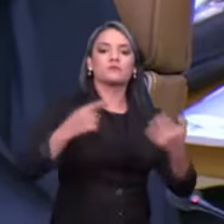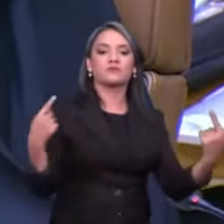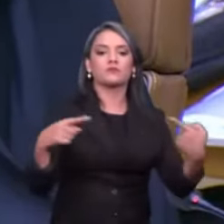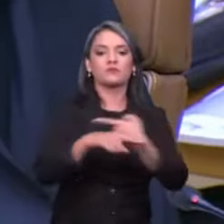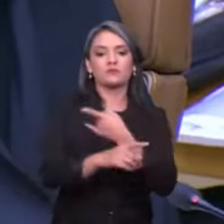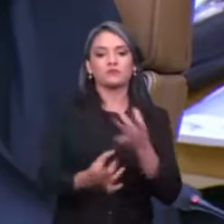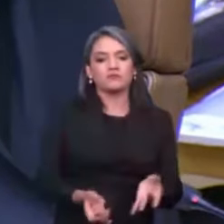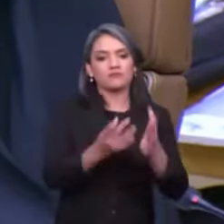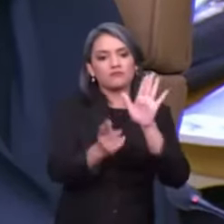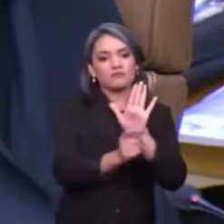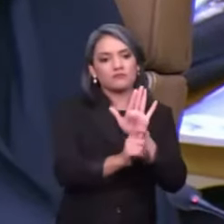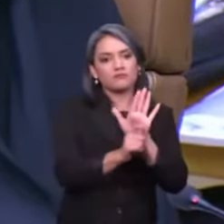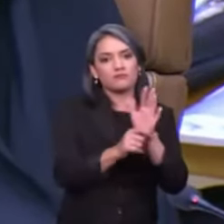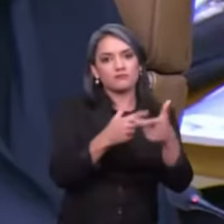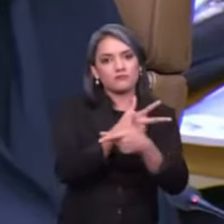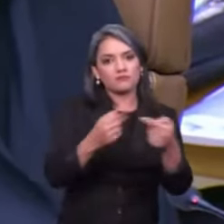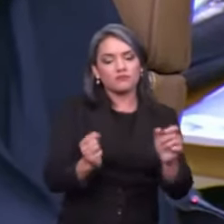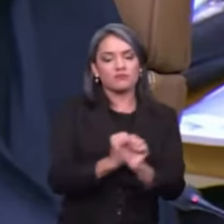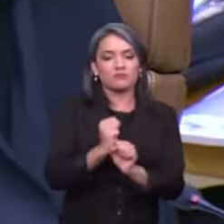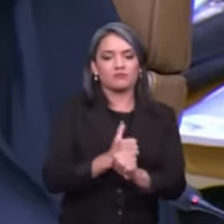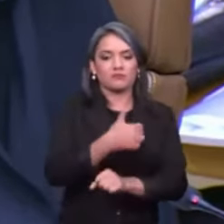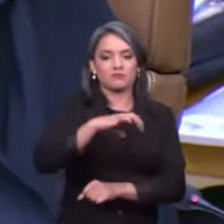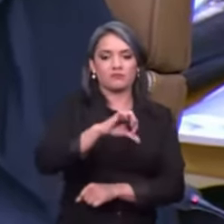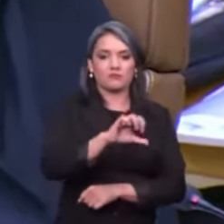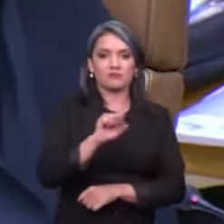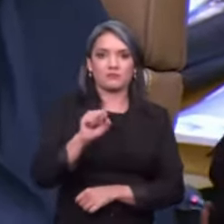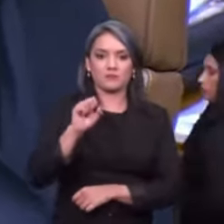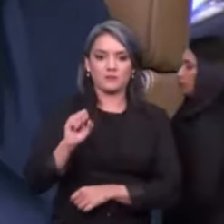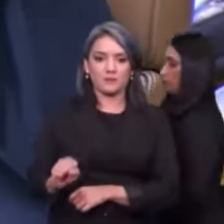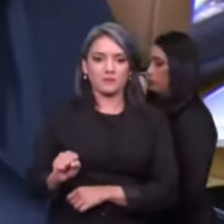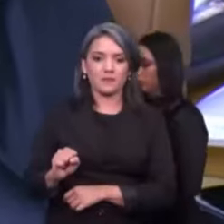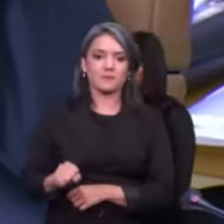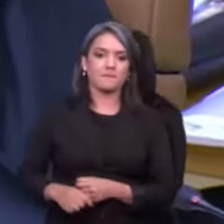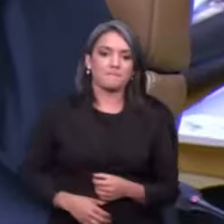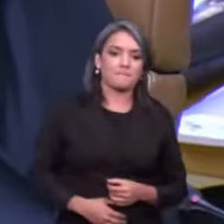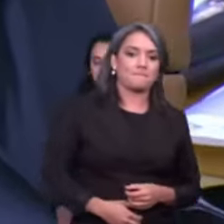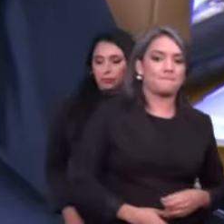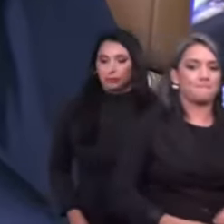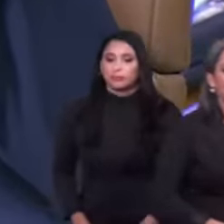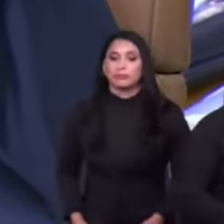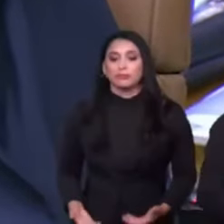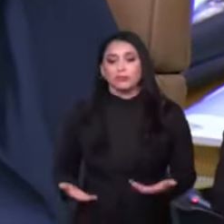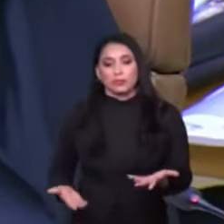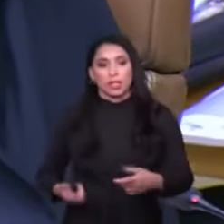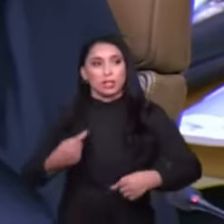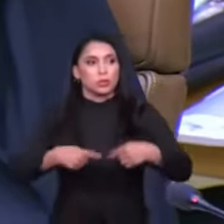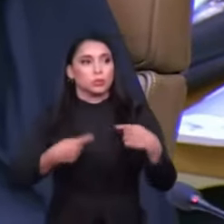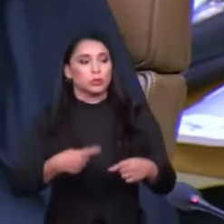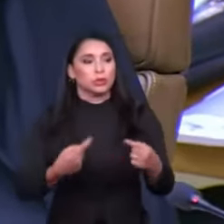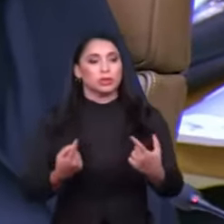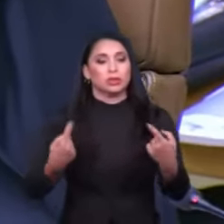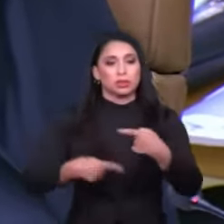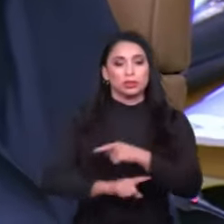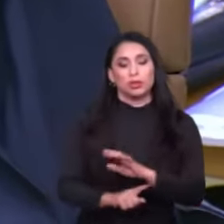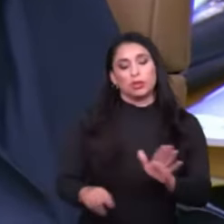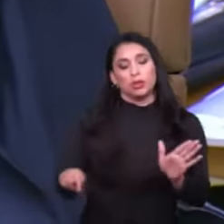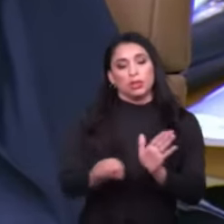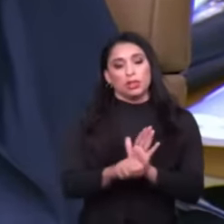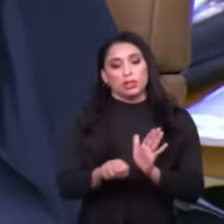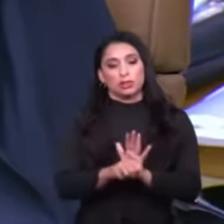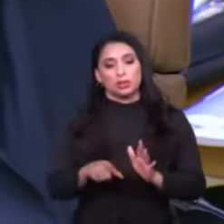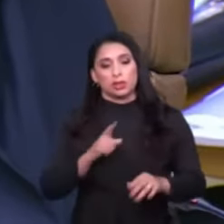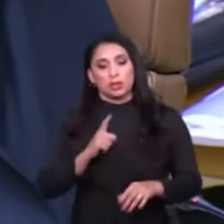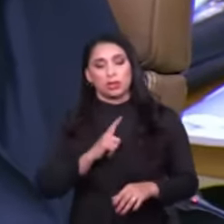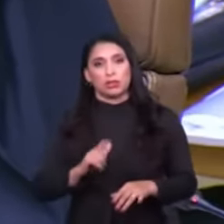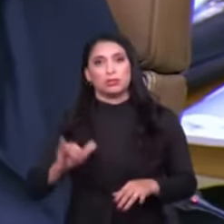e Substâncias Psicotrópicas, de 1988, guiam as políticas antidrogas à força das convenções internacionais e, em